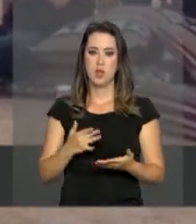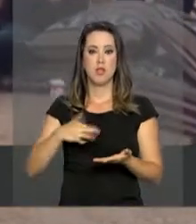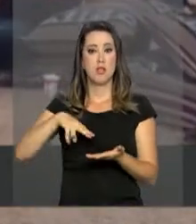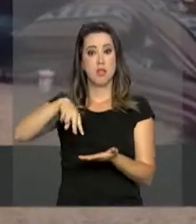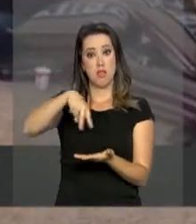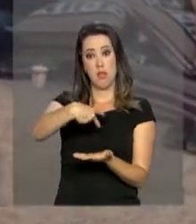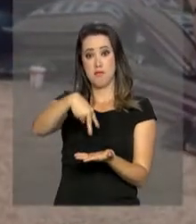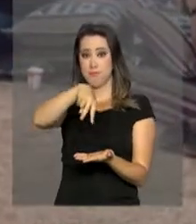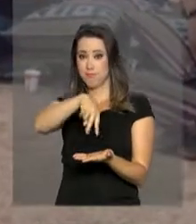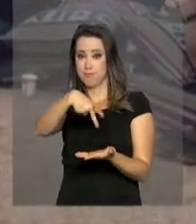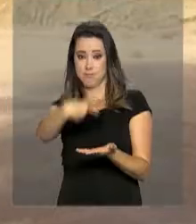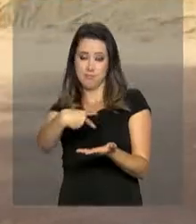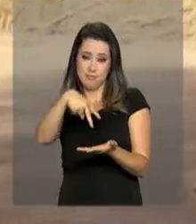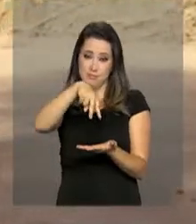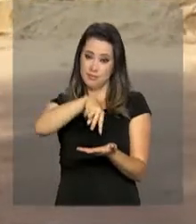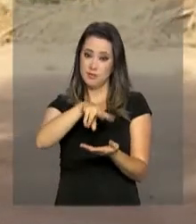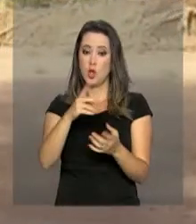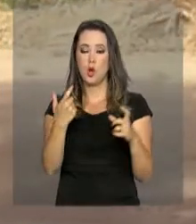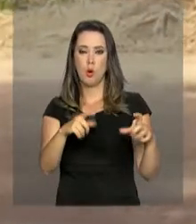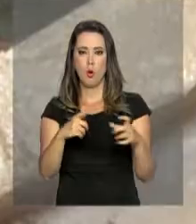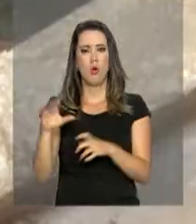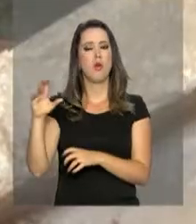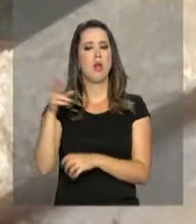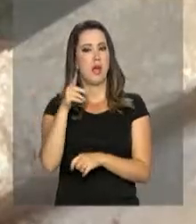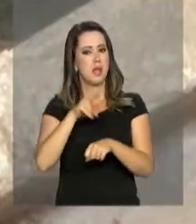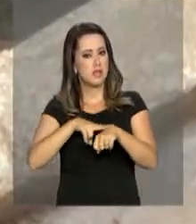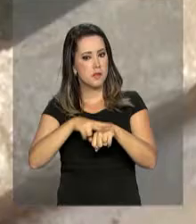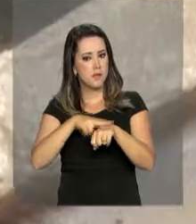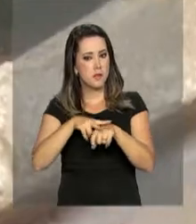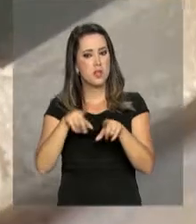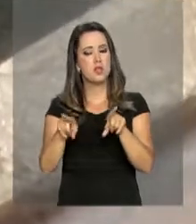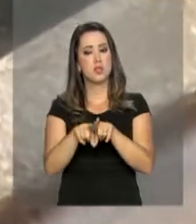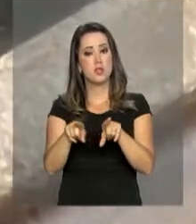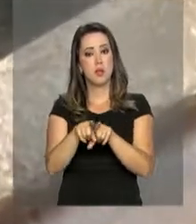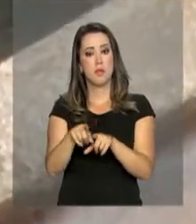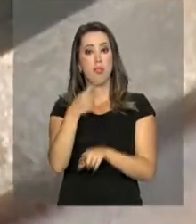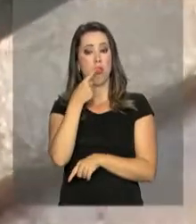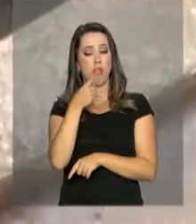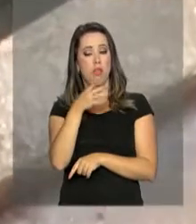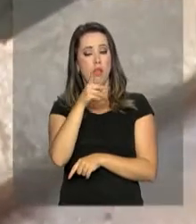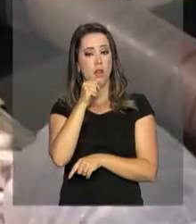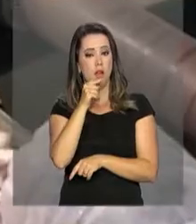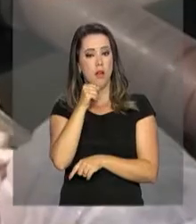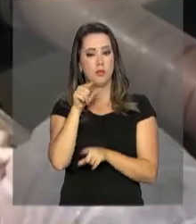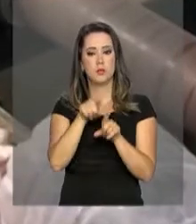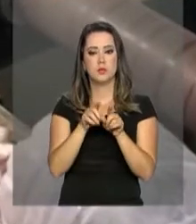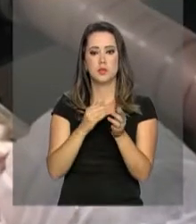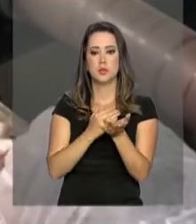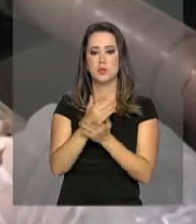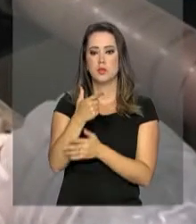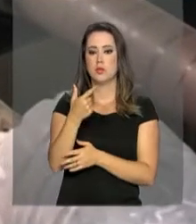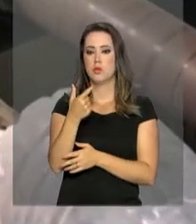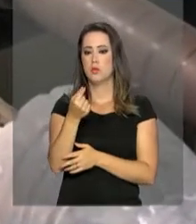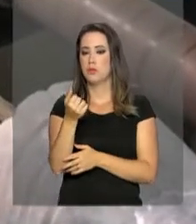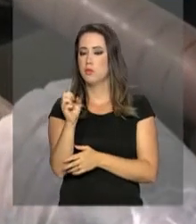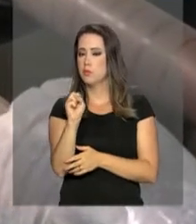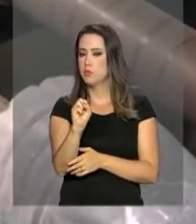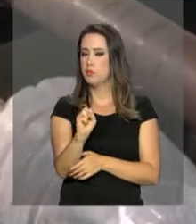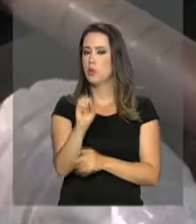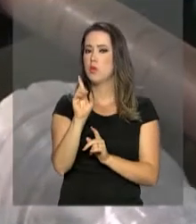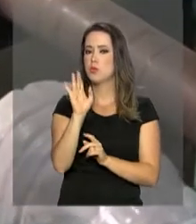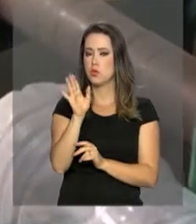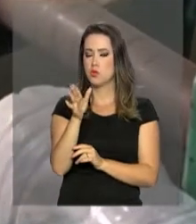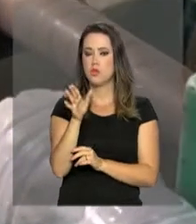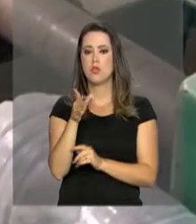dança, áreas verdes e até água. E desde 2008, as pedras de lá estão virando